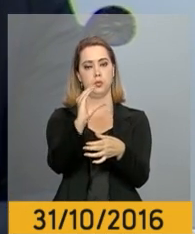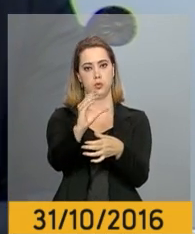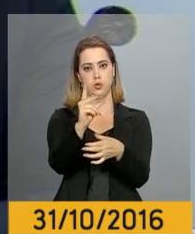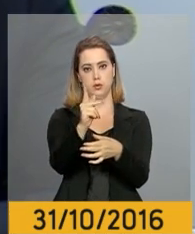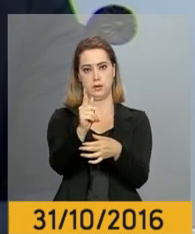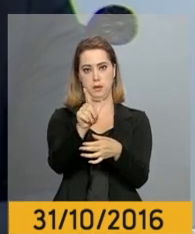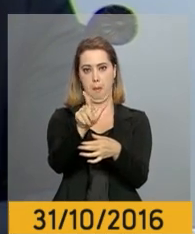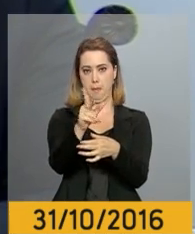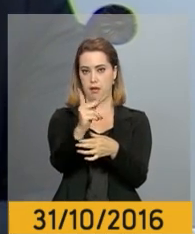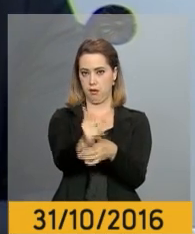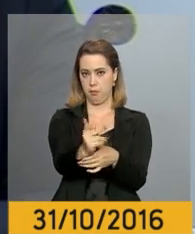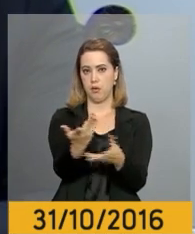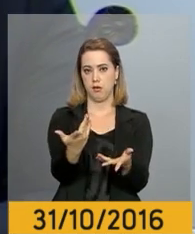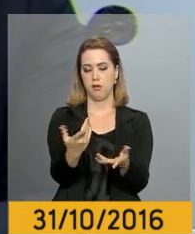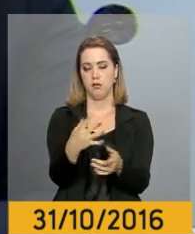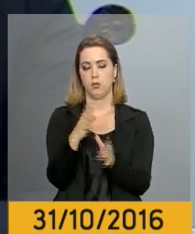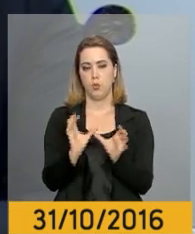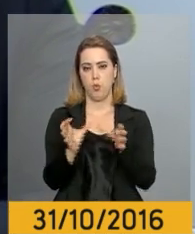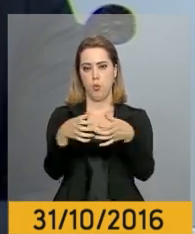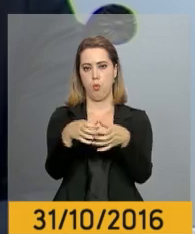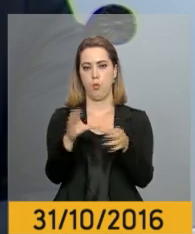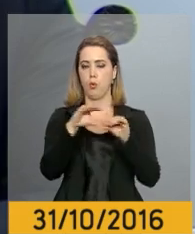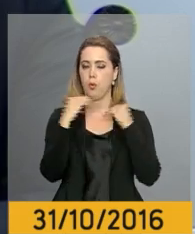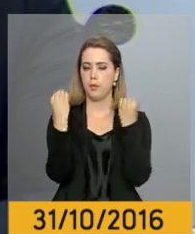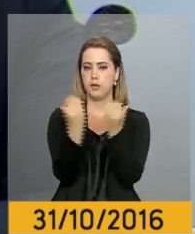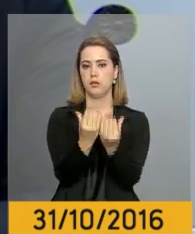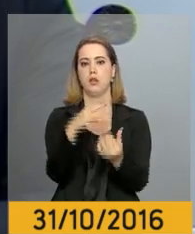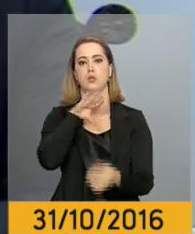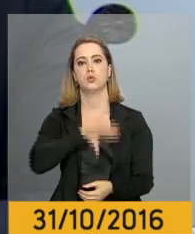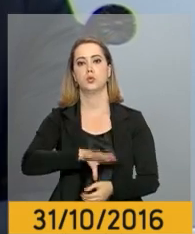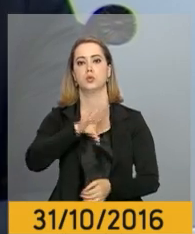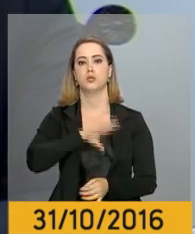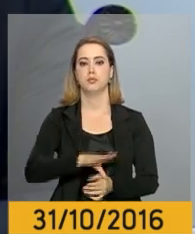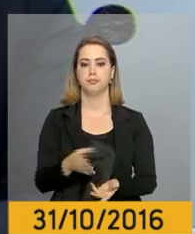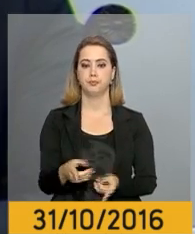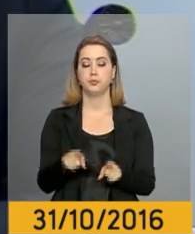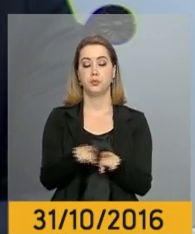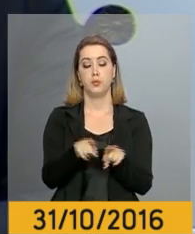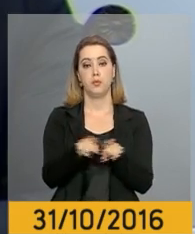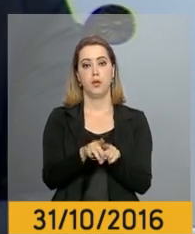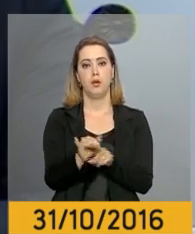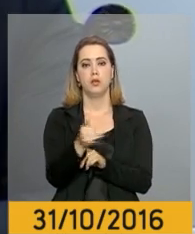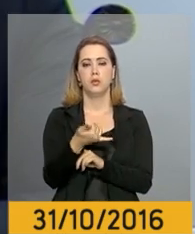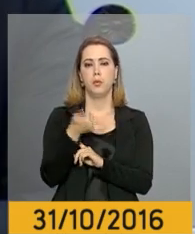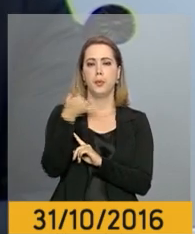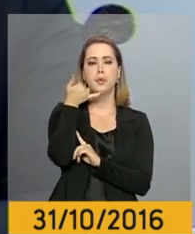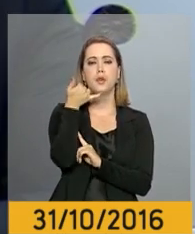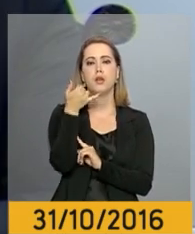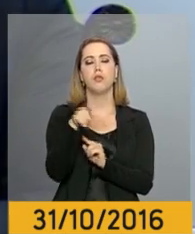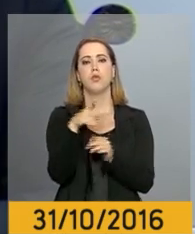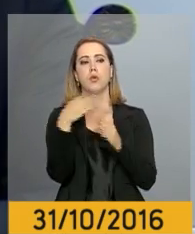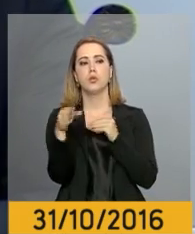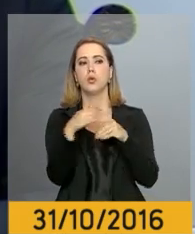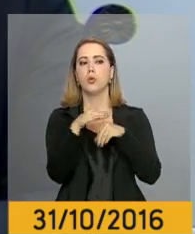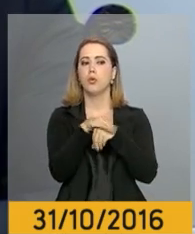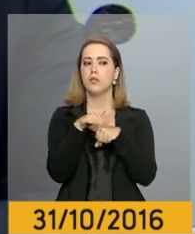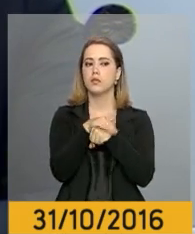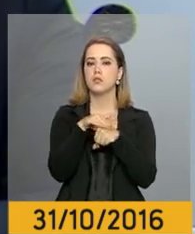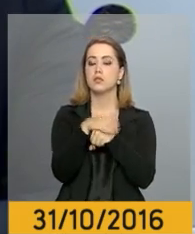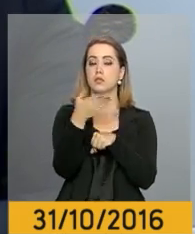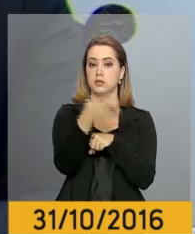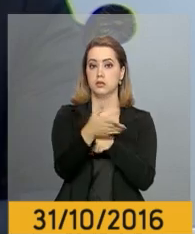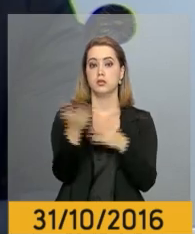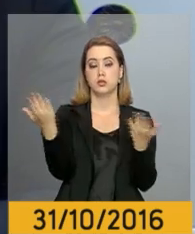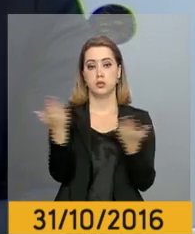Comunidade da Língua Portuguesa e muito a propósito falando ao telefone com ele sua excelência estava hoje em